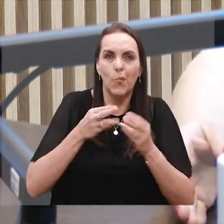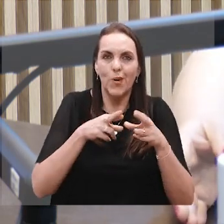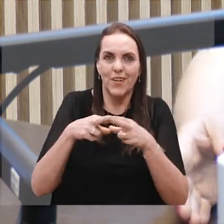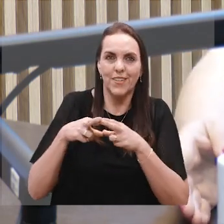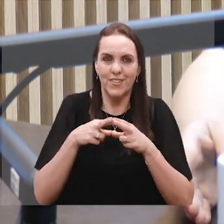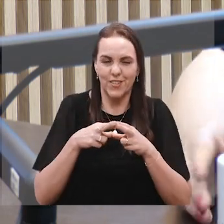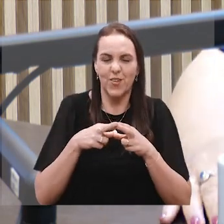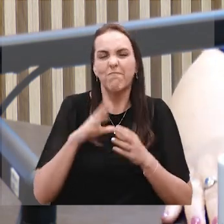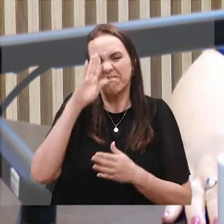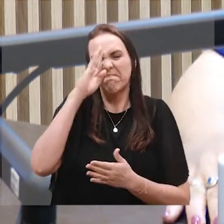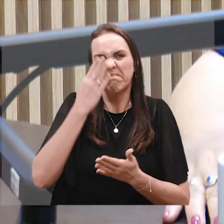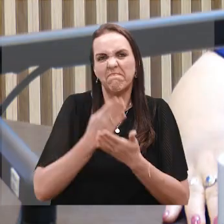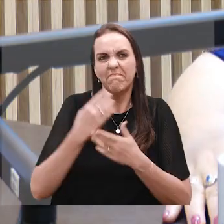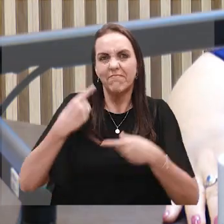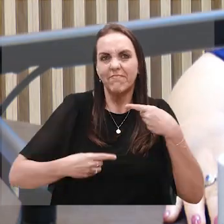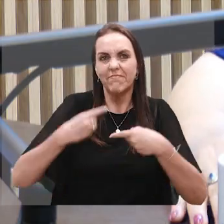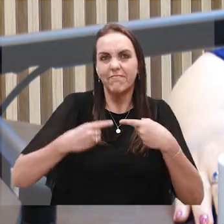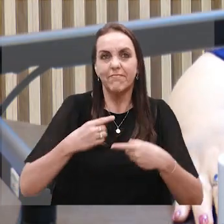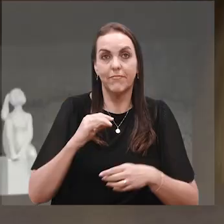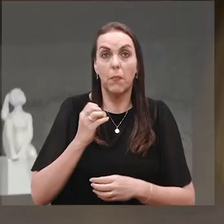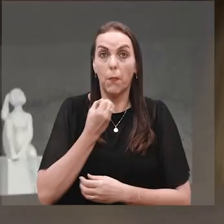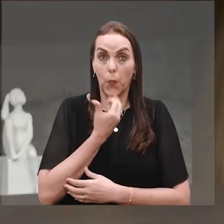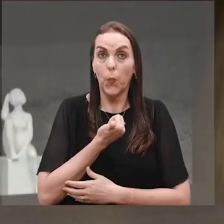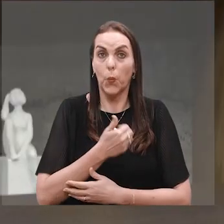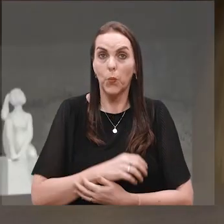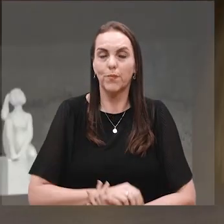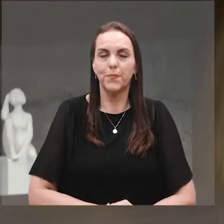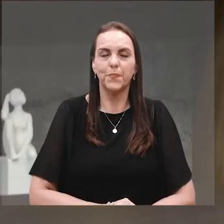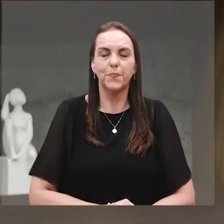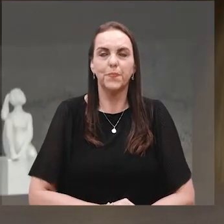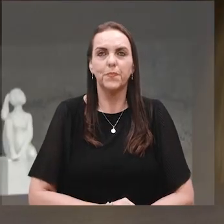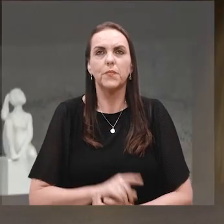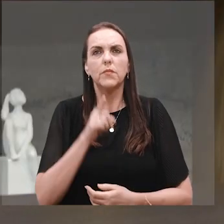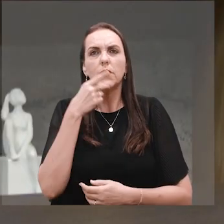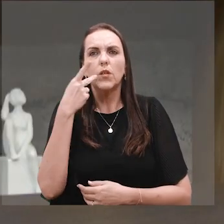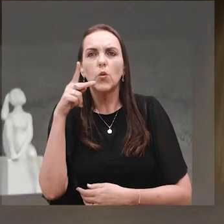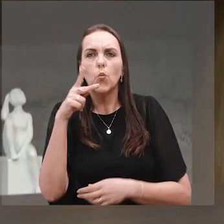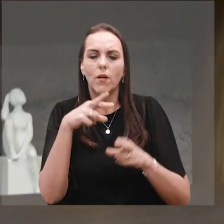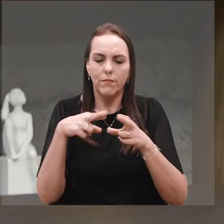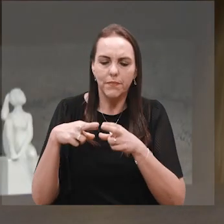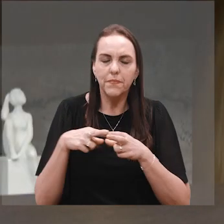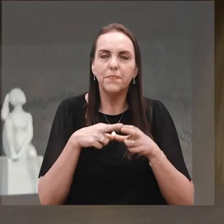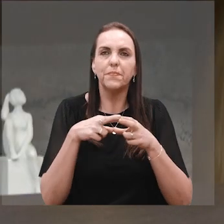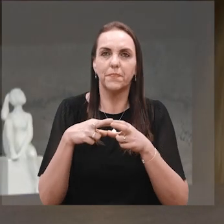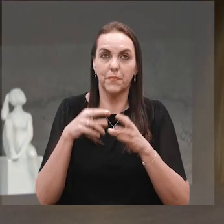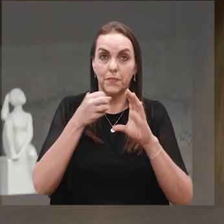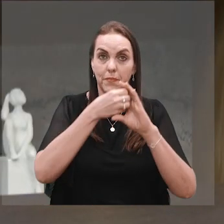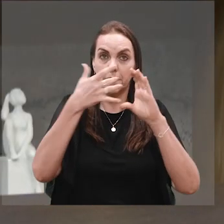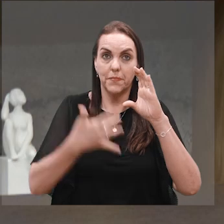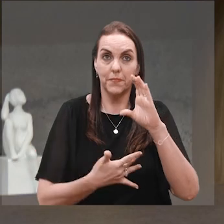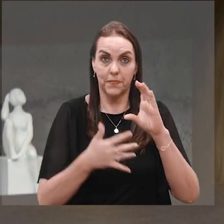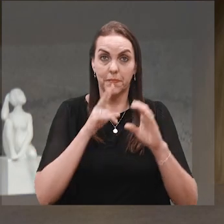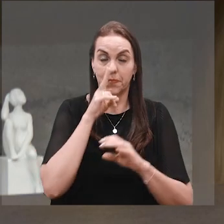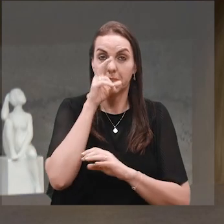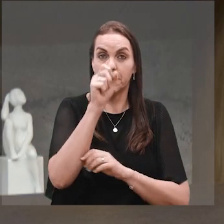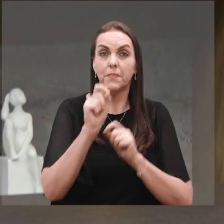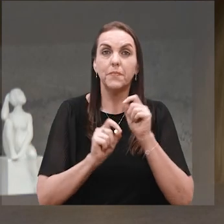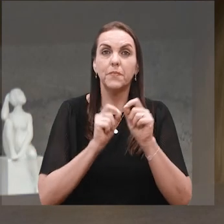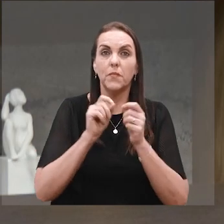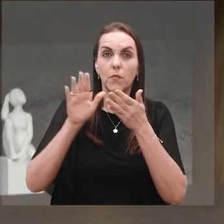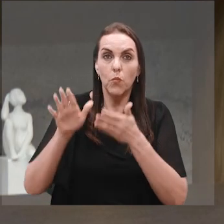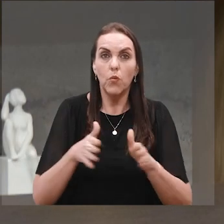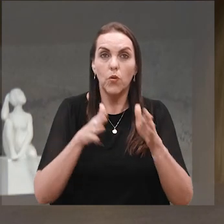Então, acredito que vai ser um debate bem oportuno. Na sua região, há uma característica também muito forte que diz